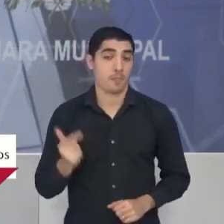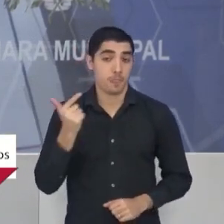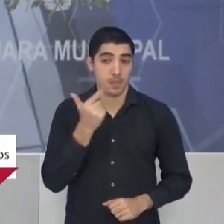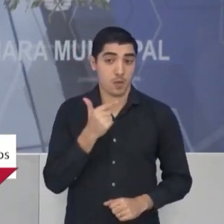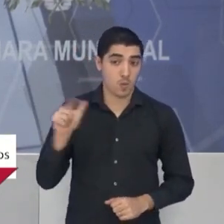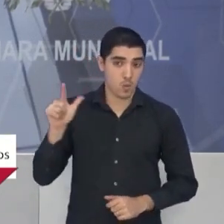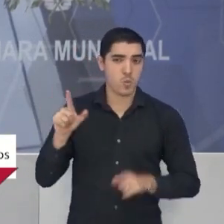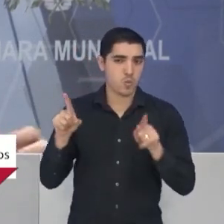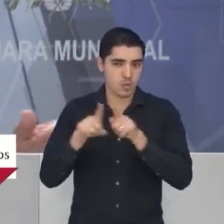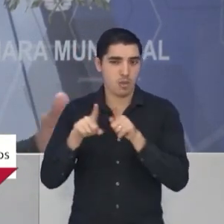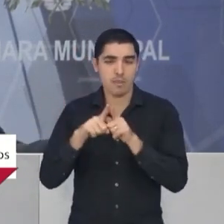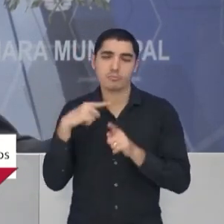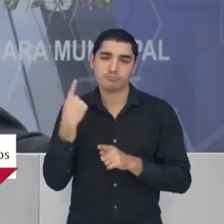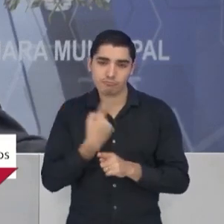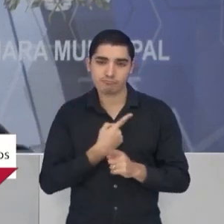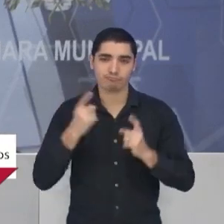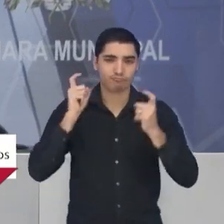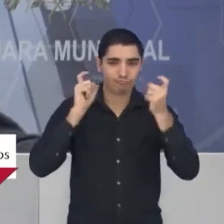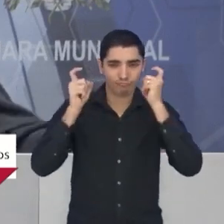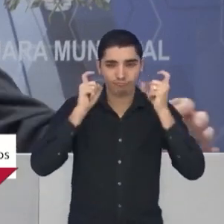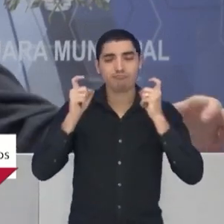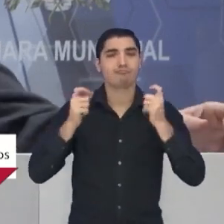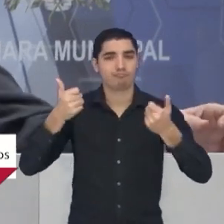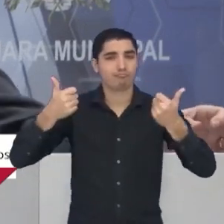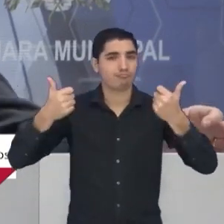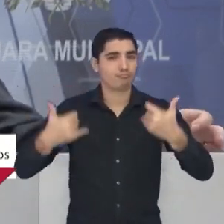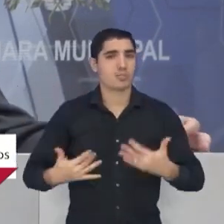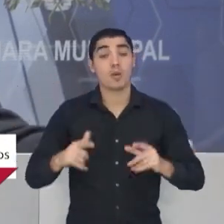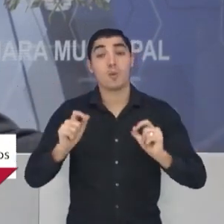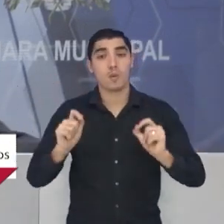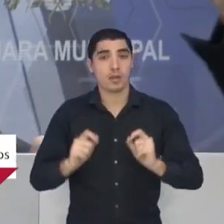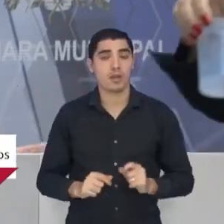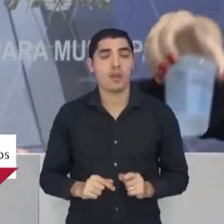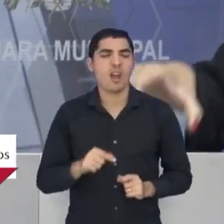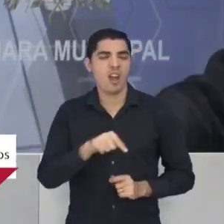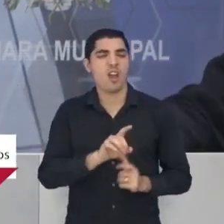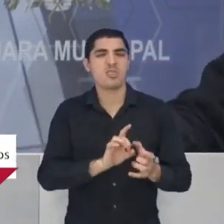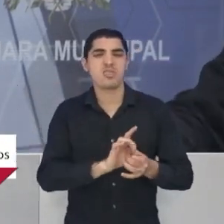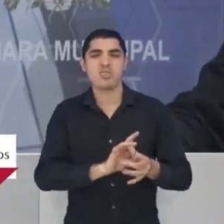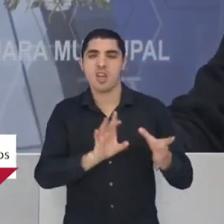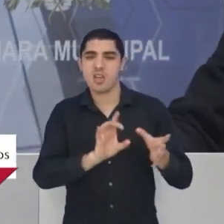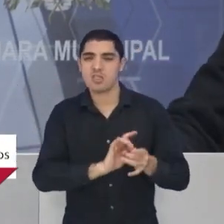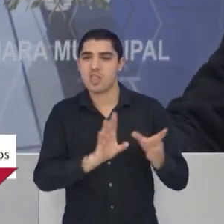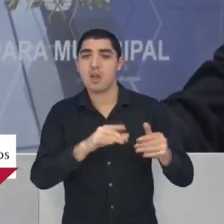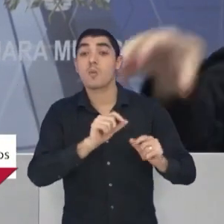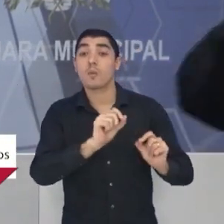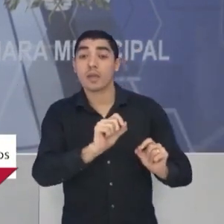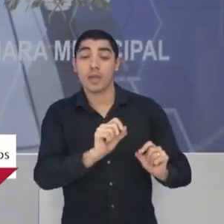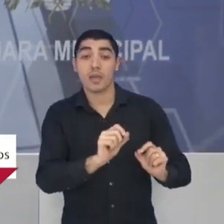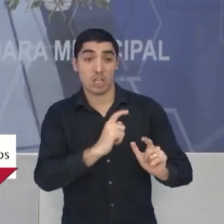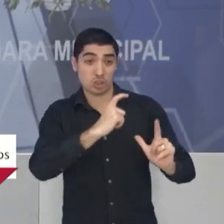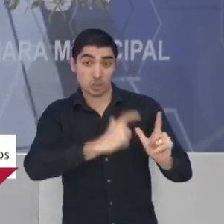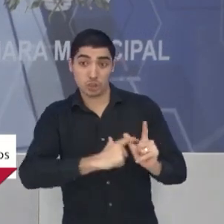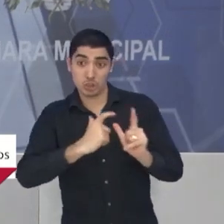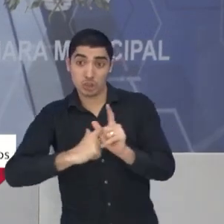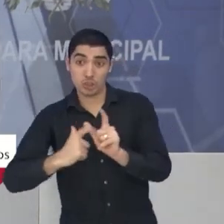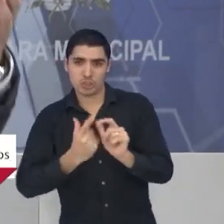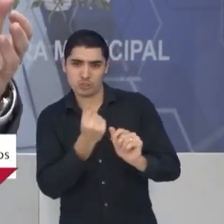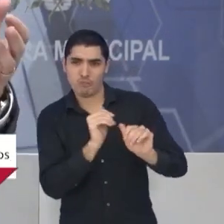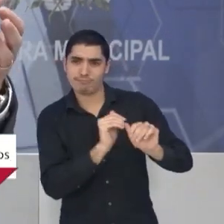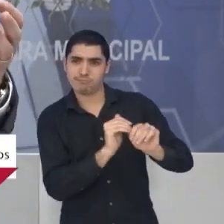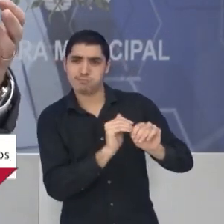discutiu é o fato de se deixar acumular todas as dívidas fiscais e assim